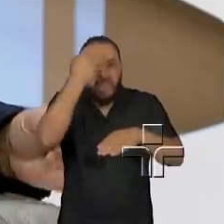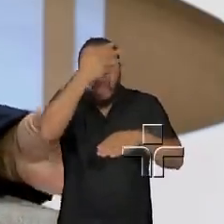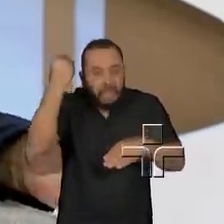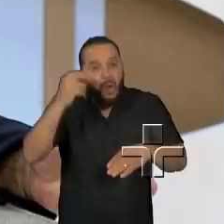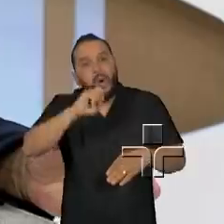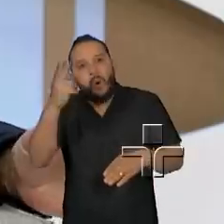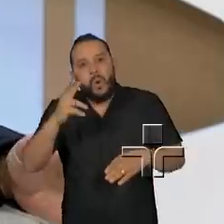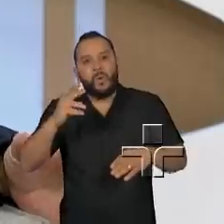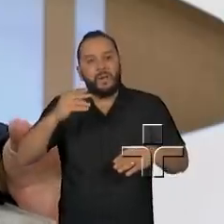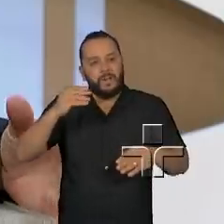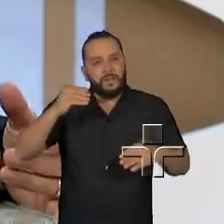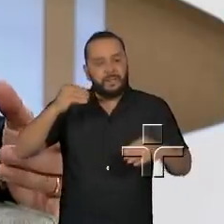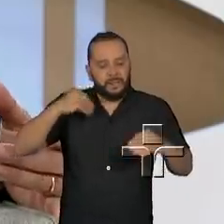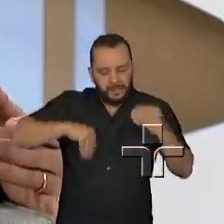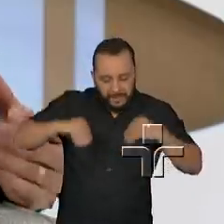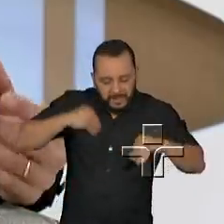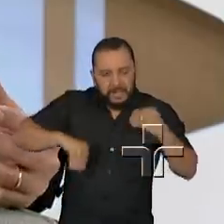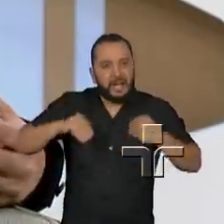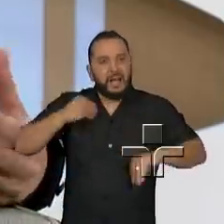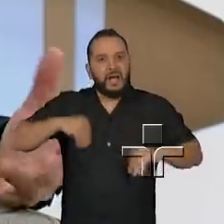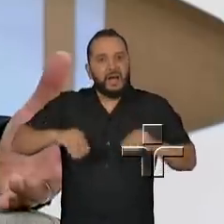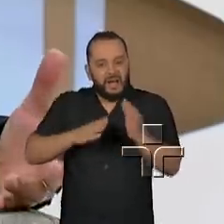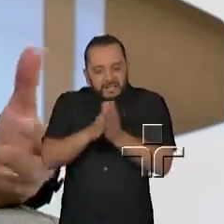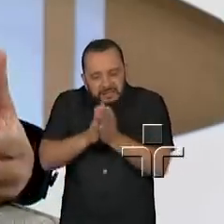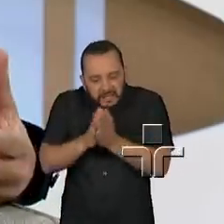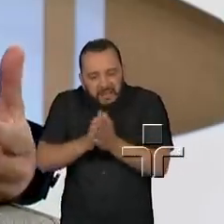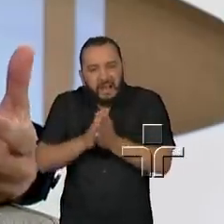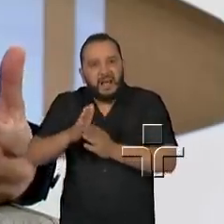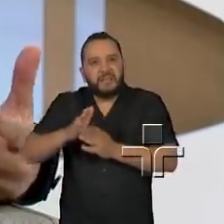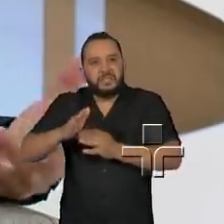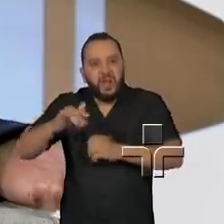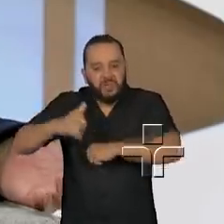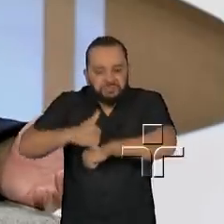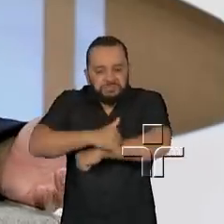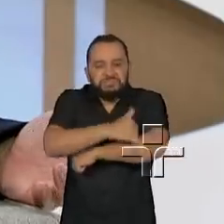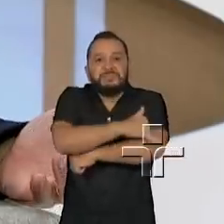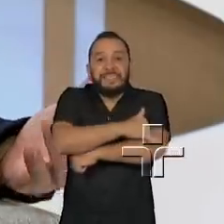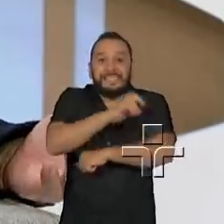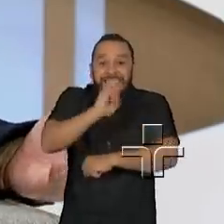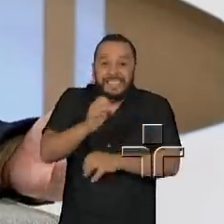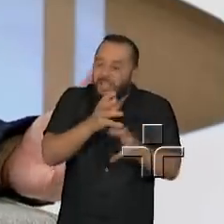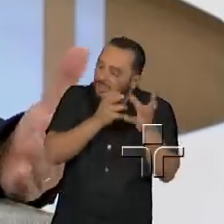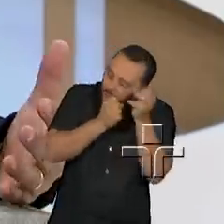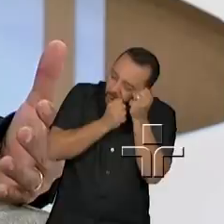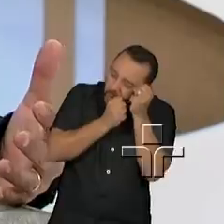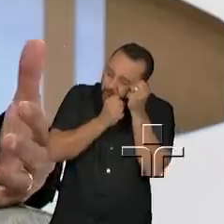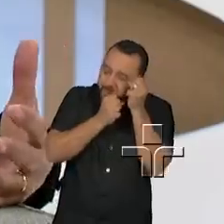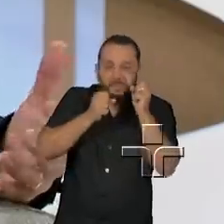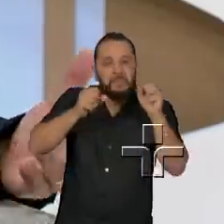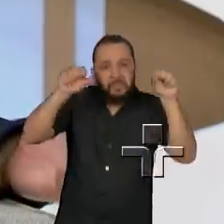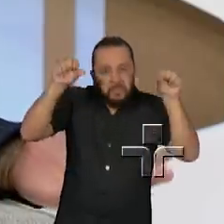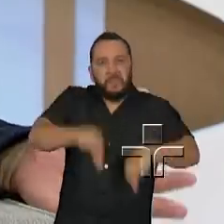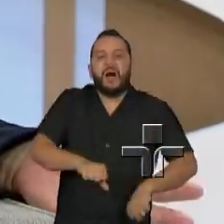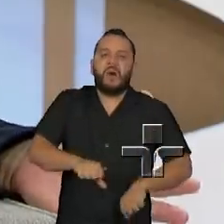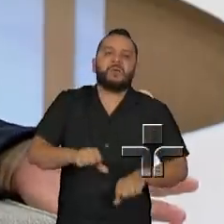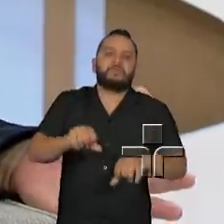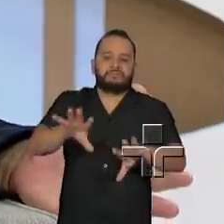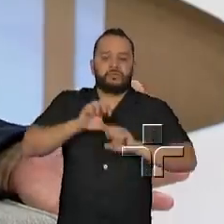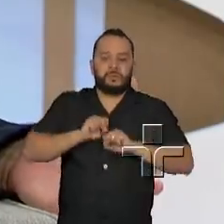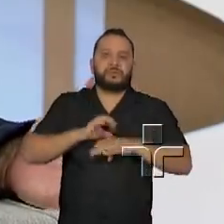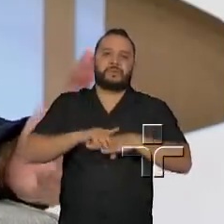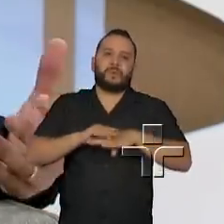gerar ansiedade. Então, a falta de sono causa doença. O problema é que a noite está completamente